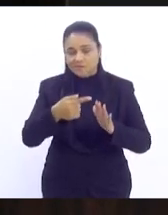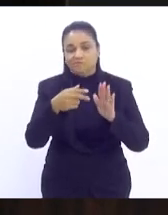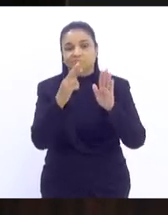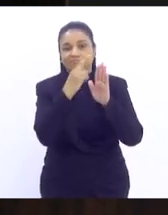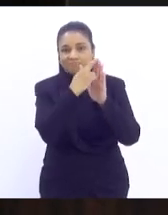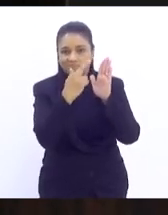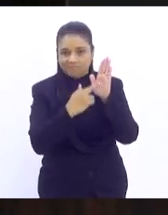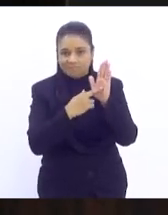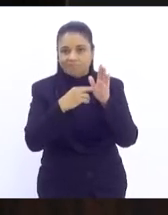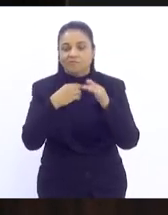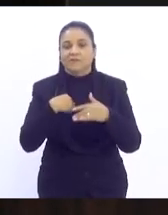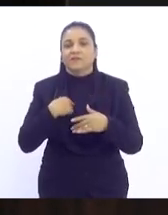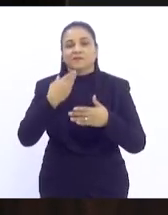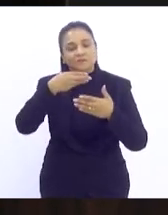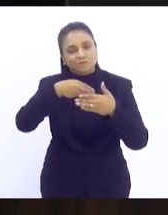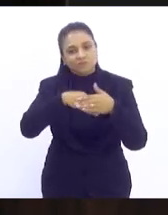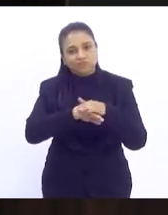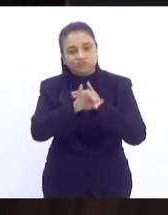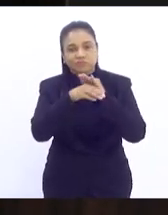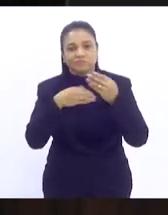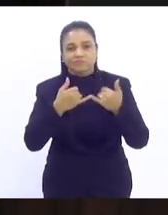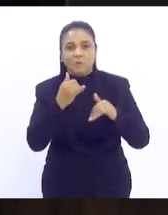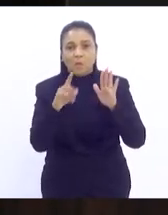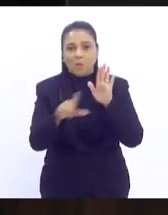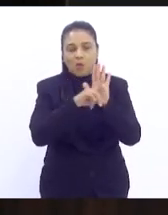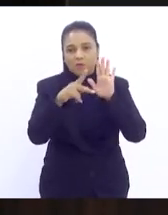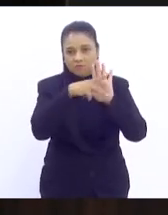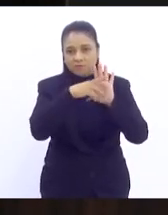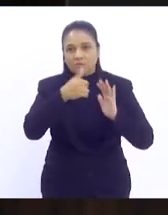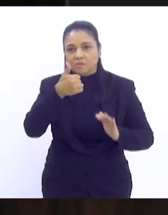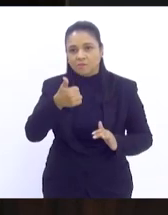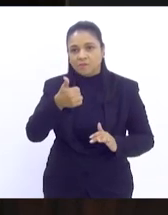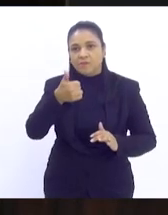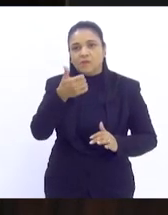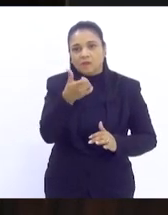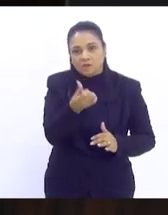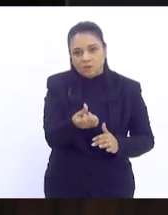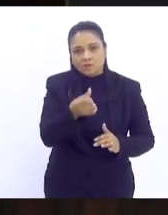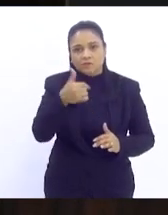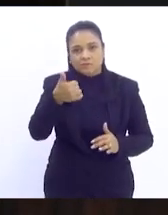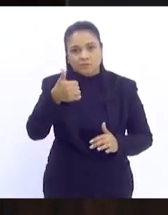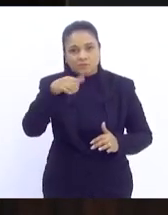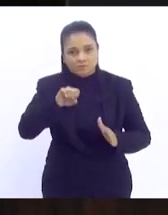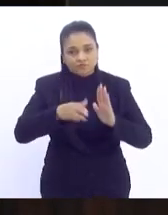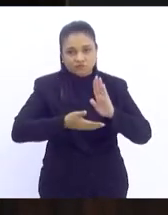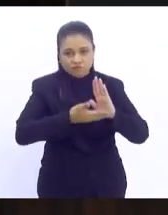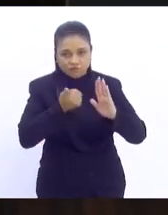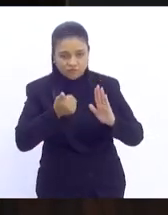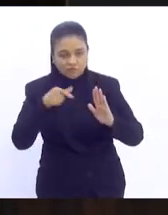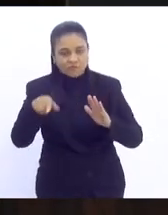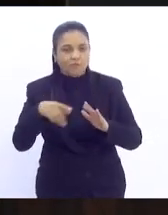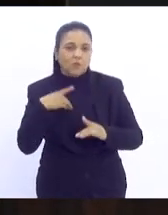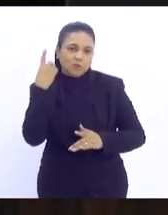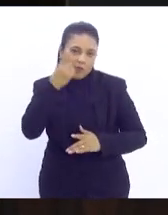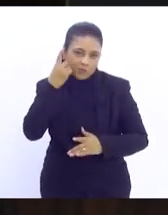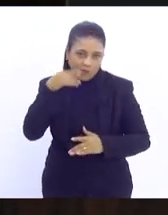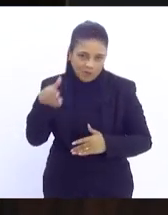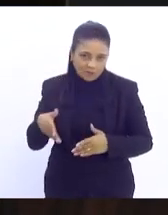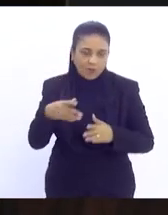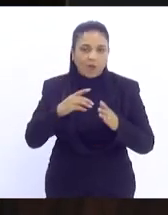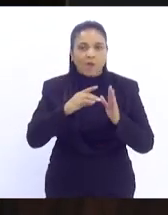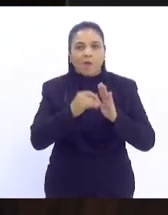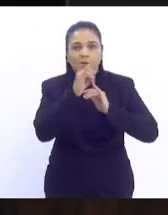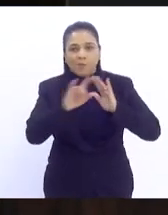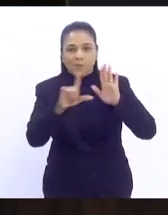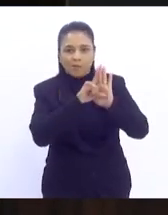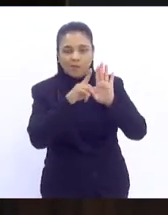ordinária em primeira discussão projeto de lei número 61 19 de 22 retirada de pauta pedido do autor anuncia o projeto